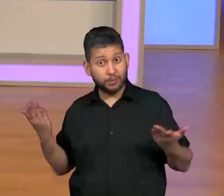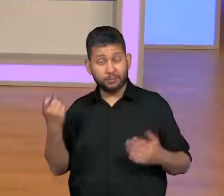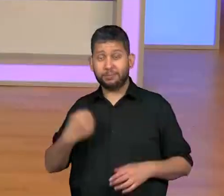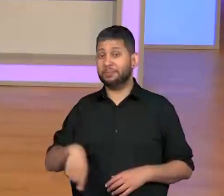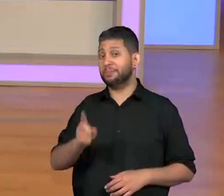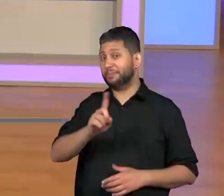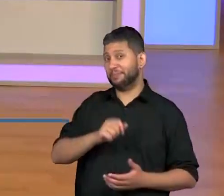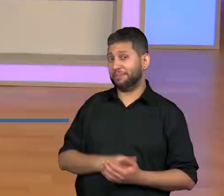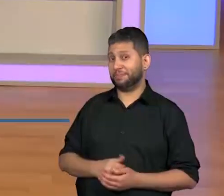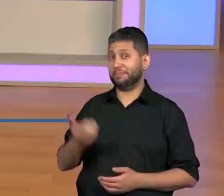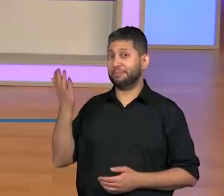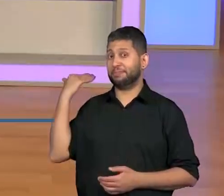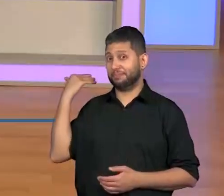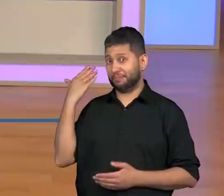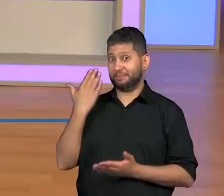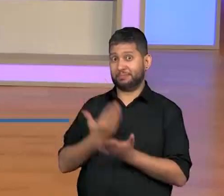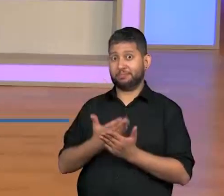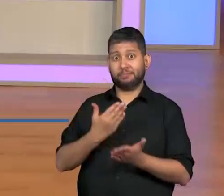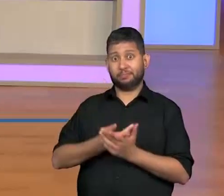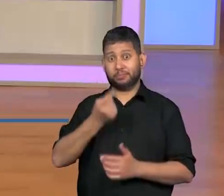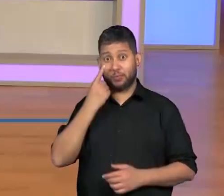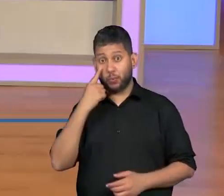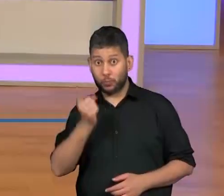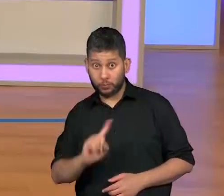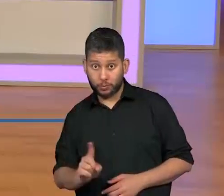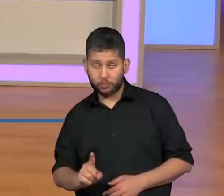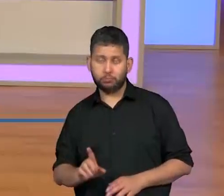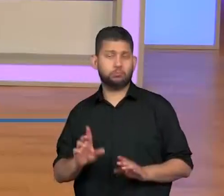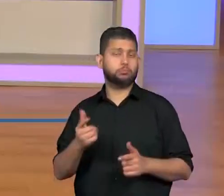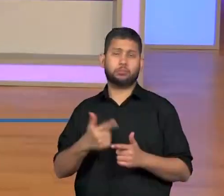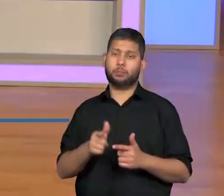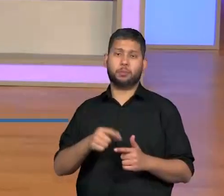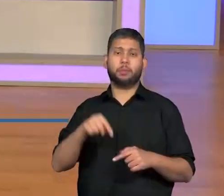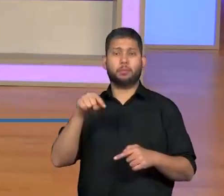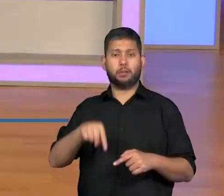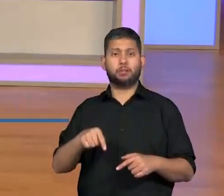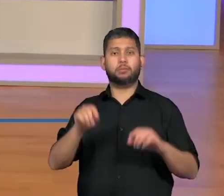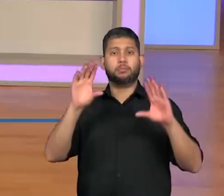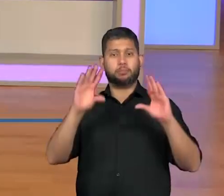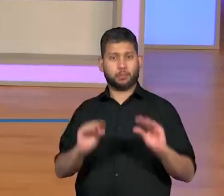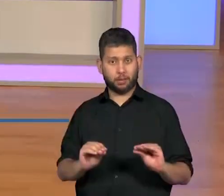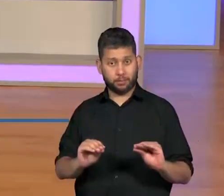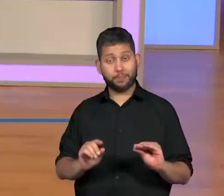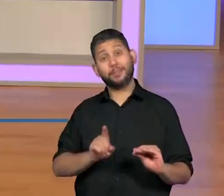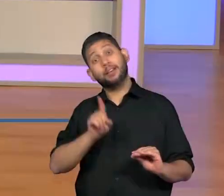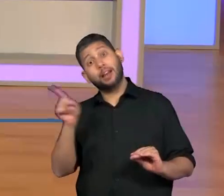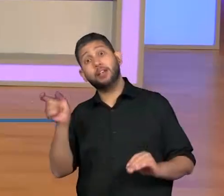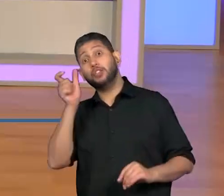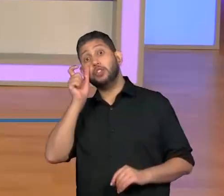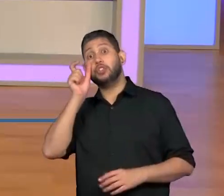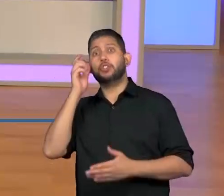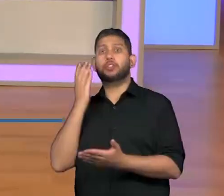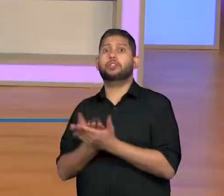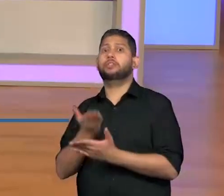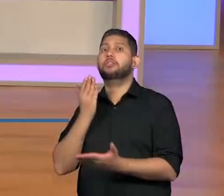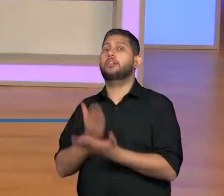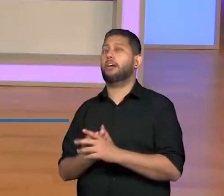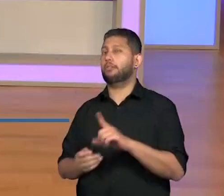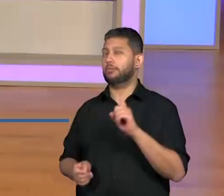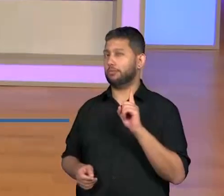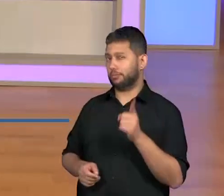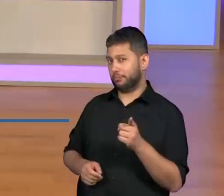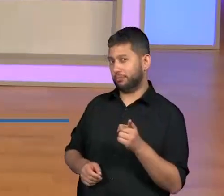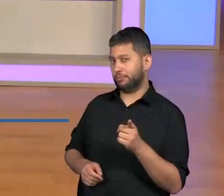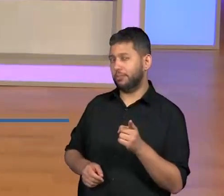você não viu aquela aula, não tem problema. Você vai lá no repositório e tem uma coisinha a mais para você se aprofundar nesse